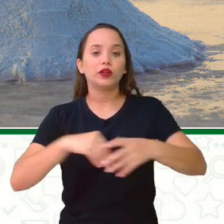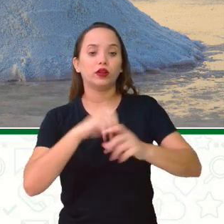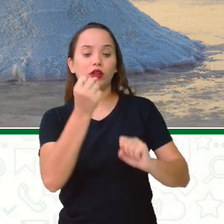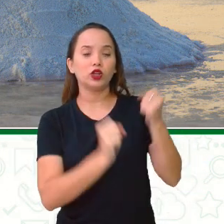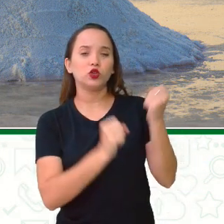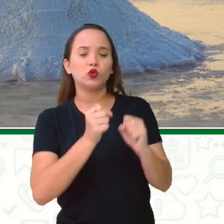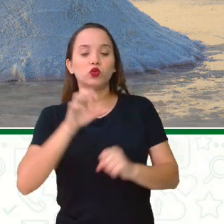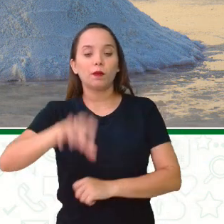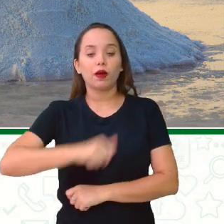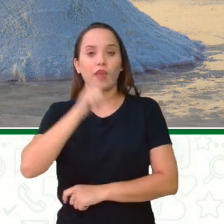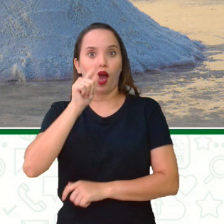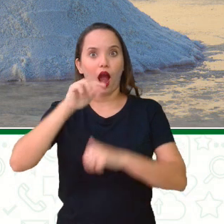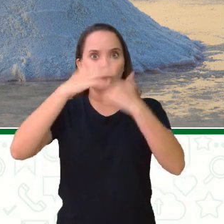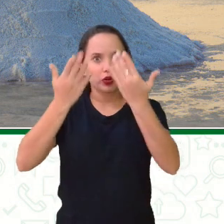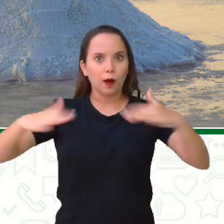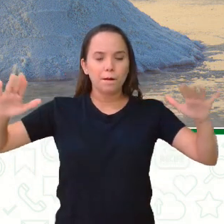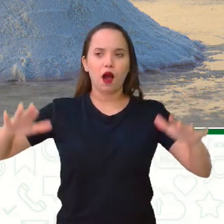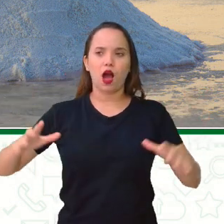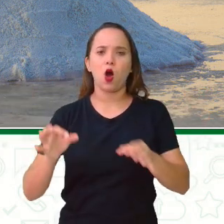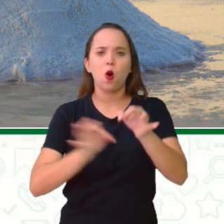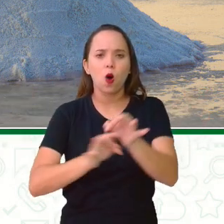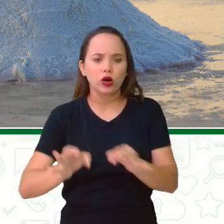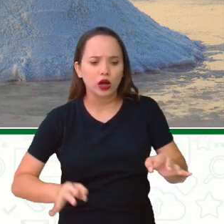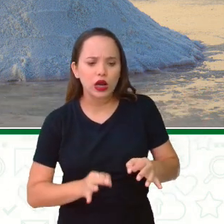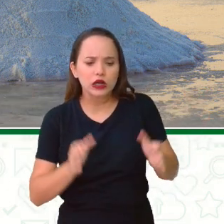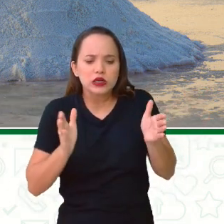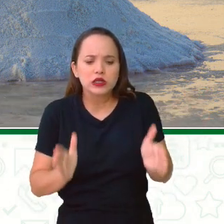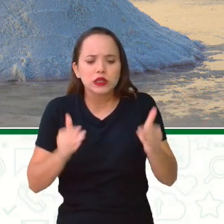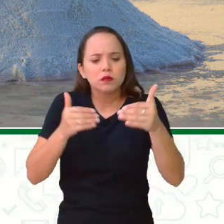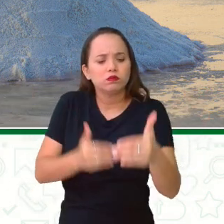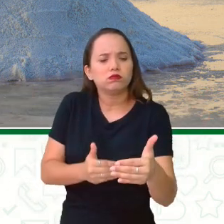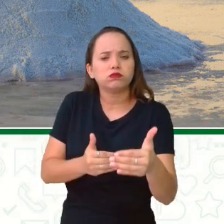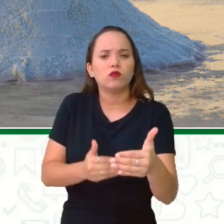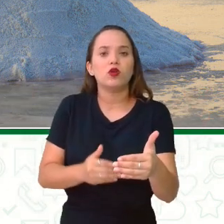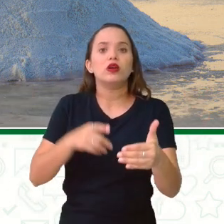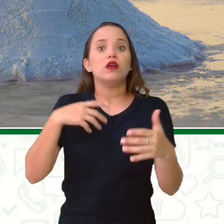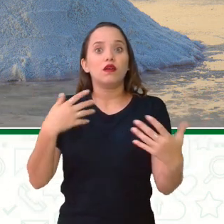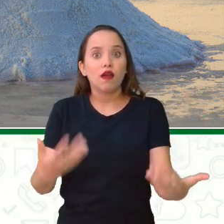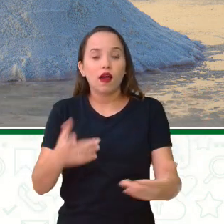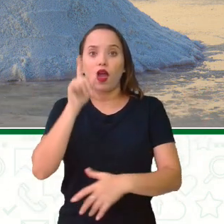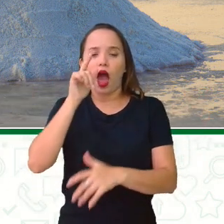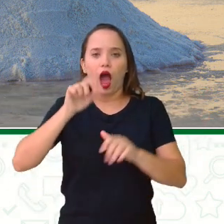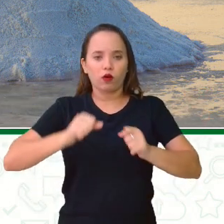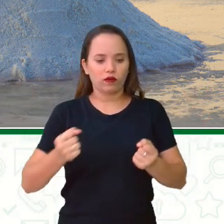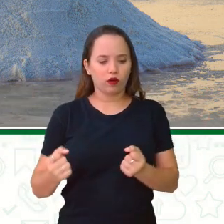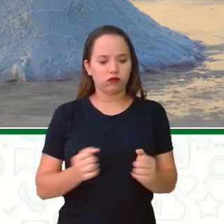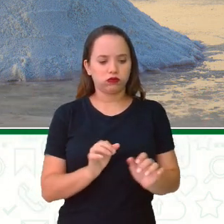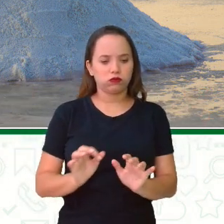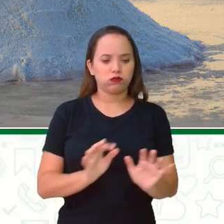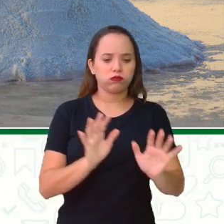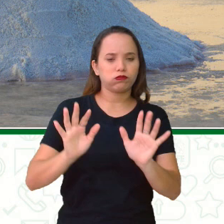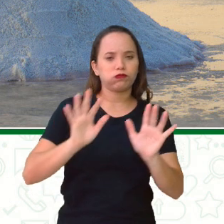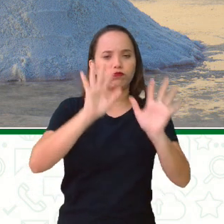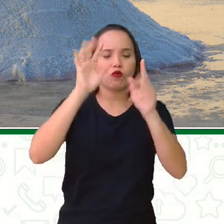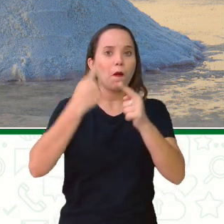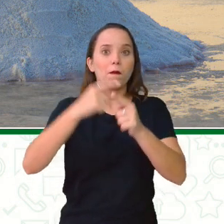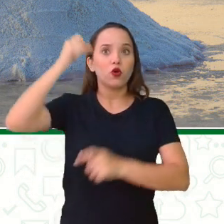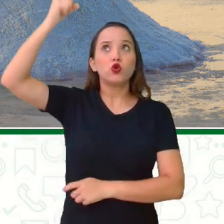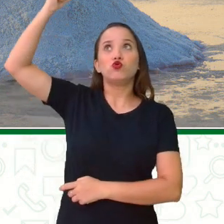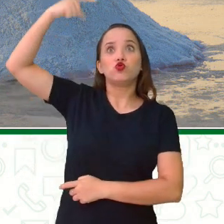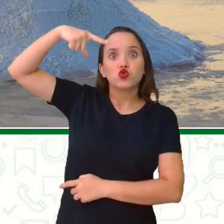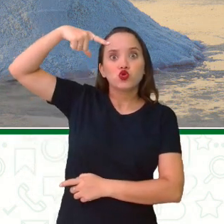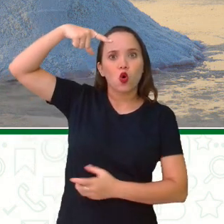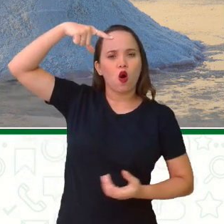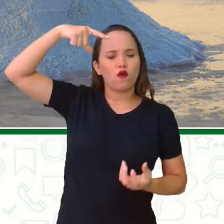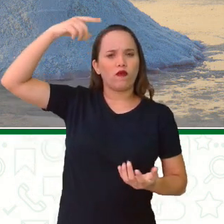mar, deixa em umas piscininhas e aí aquela água do mar vai evaporando à medida que o sol vai aquecendo aquela água,